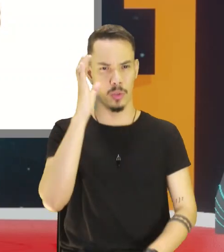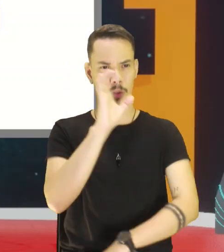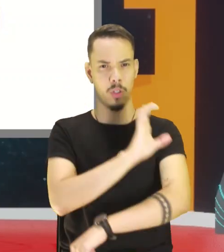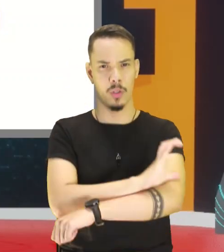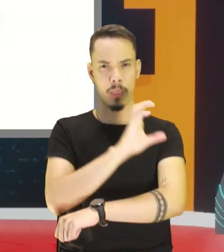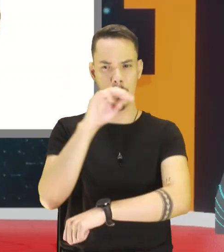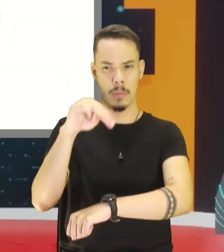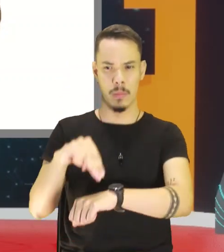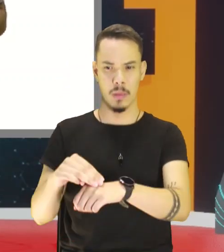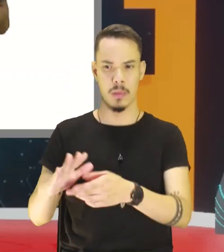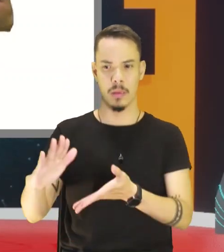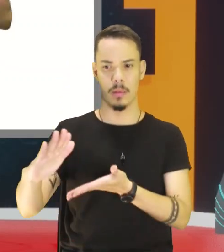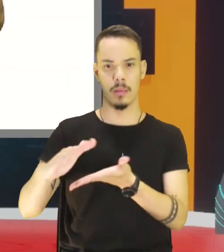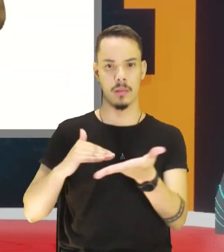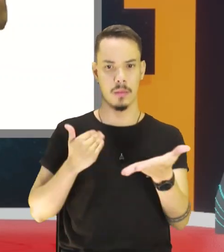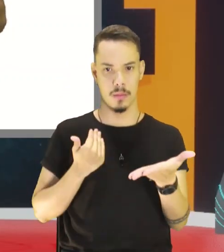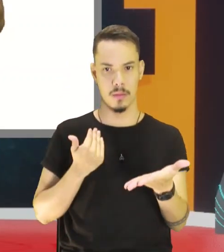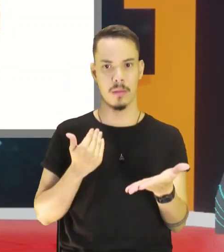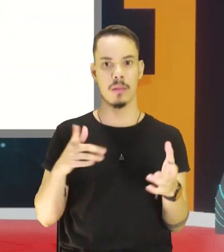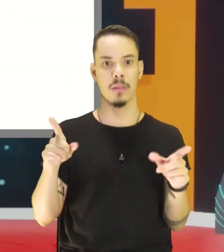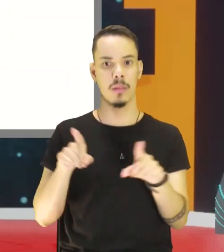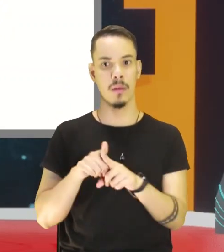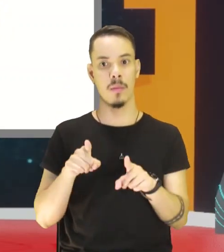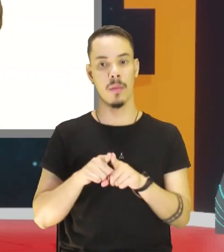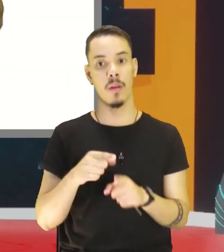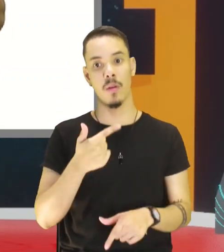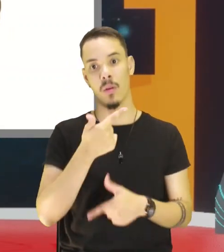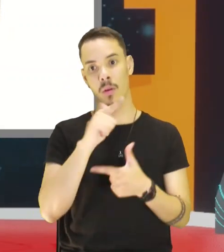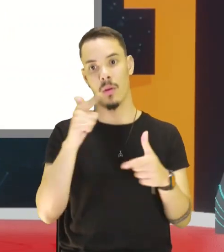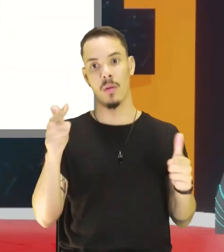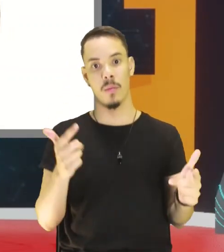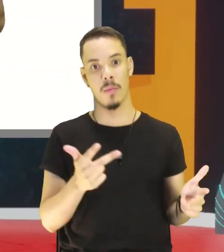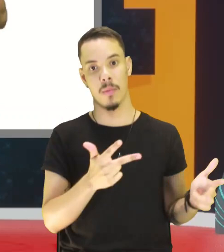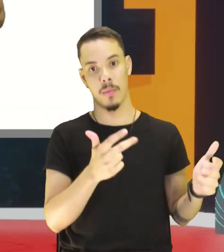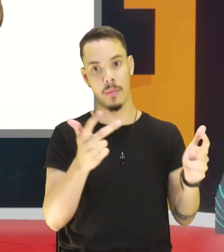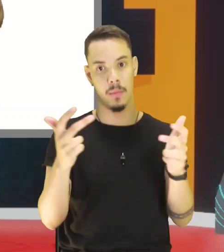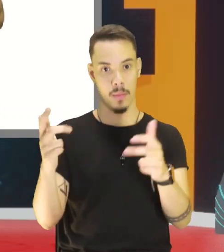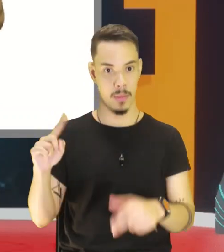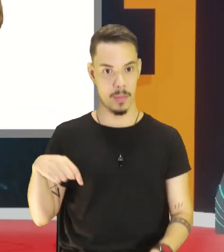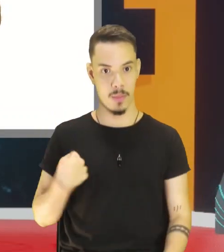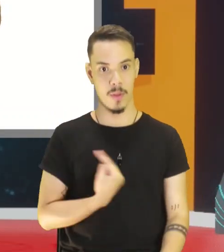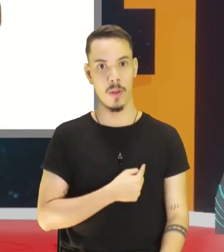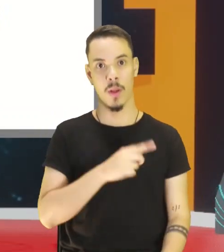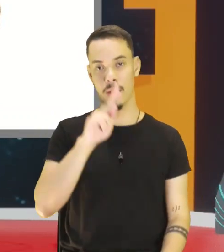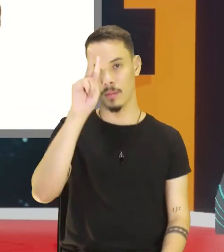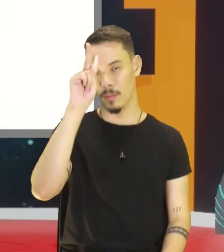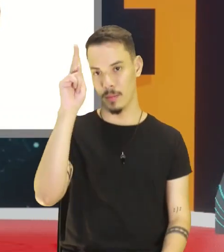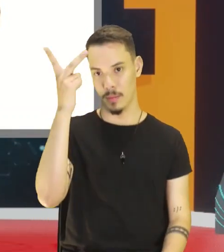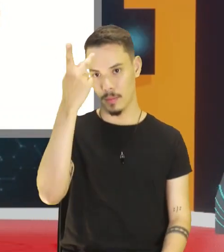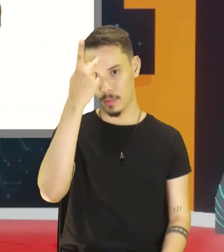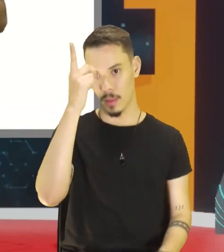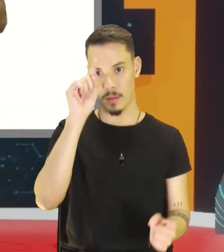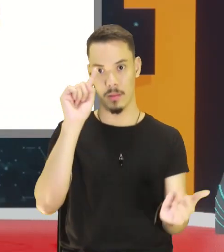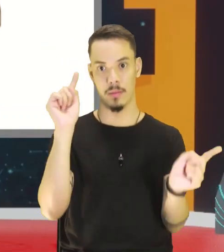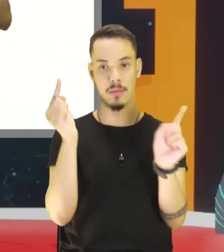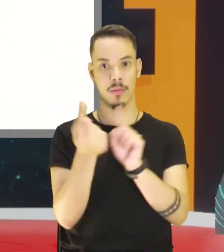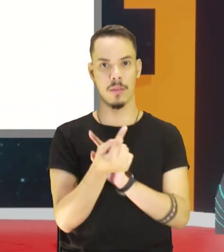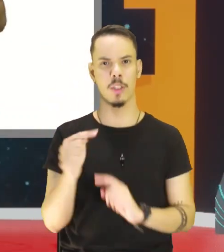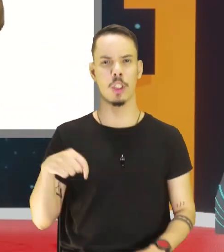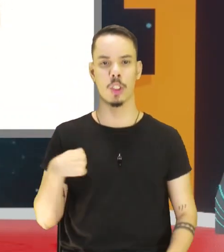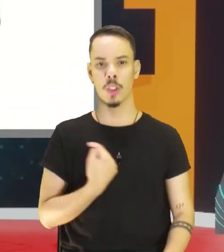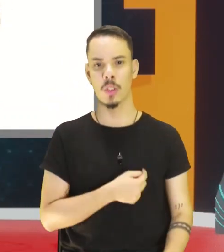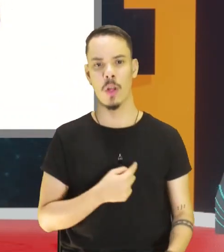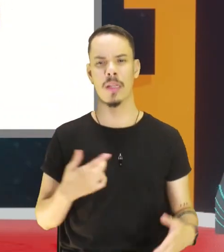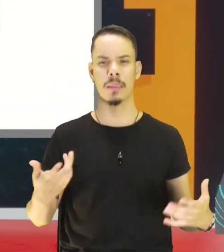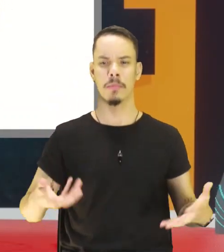que mandou uma mensagem e muitos outros também perceberam de um equívoco numa aula, Foi. Uma divisão. A gente estava tão ali